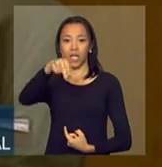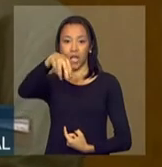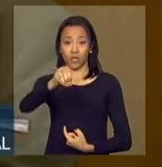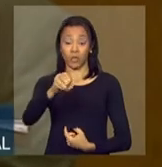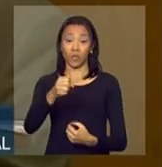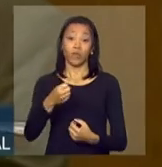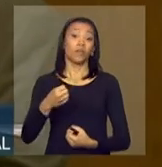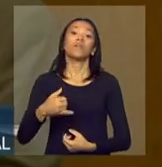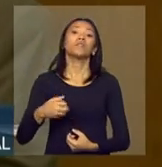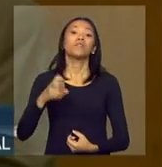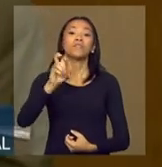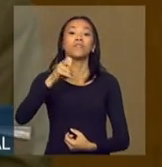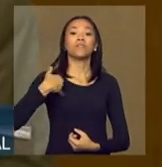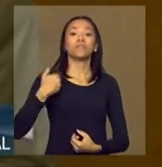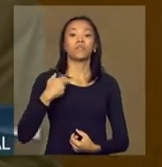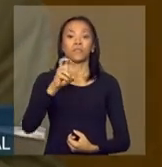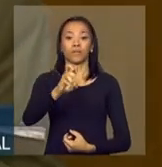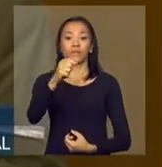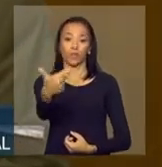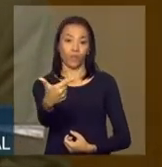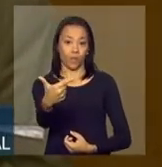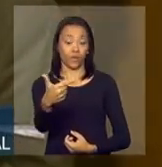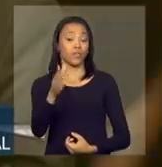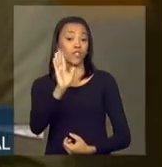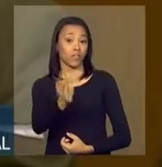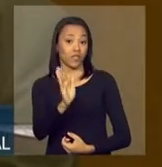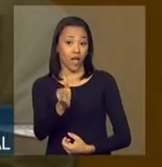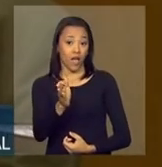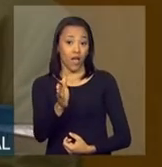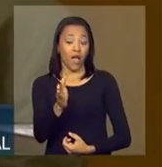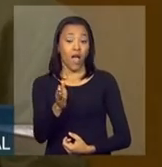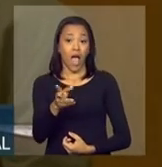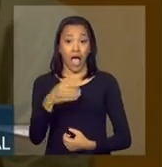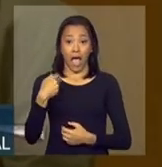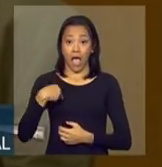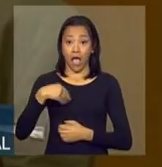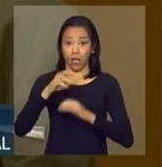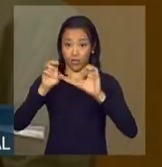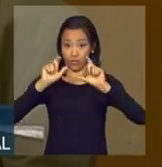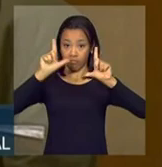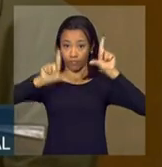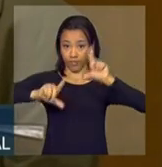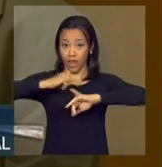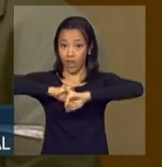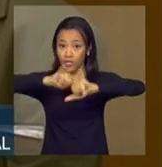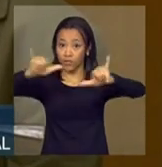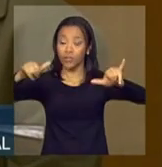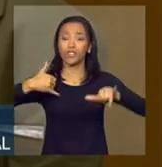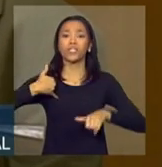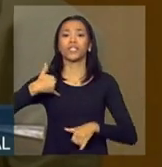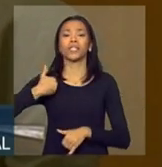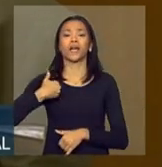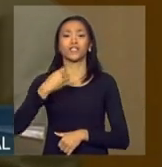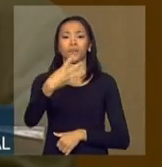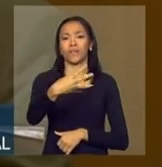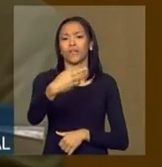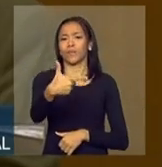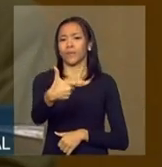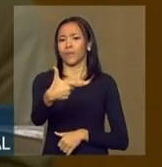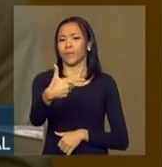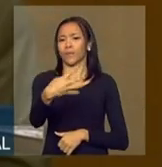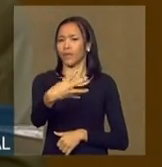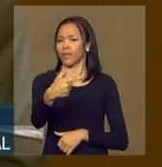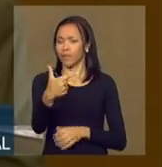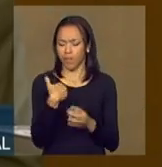de idade, bem que a imprensa divulgou que o menino tinha 42, mas nas minhas